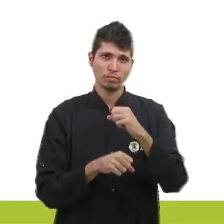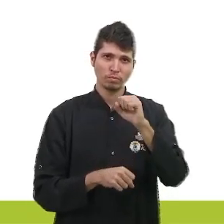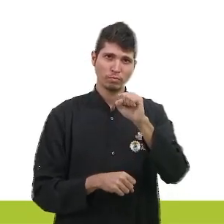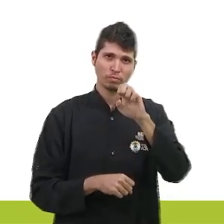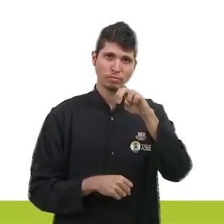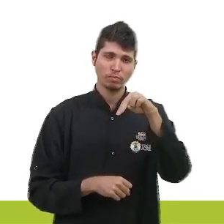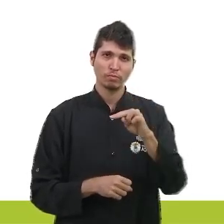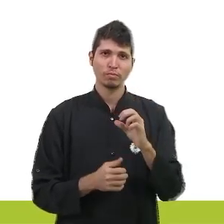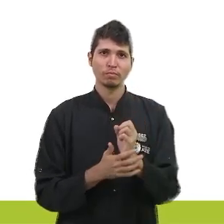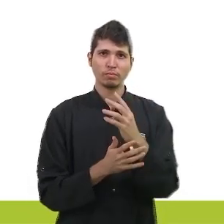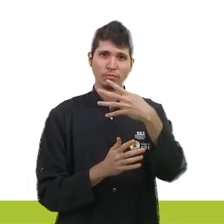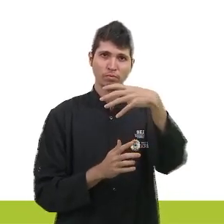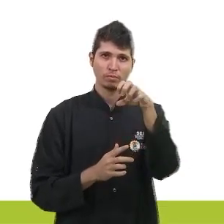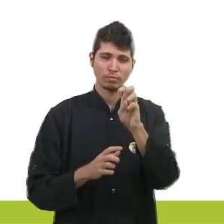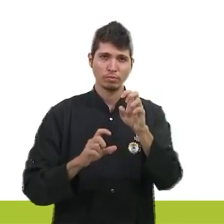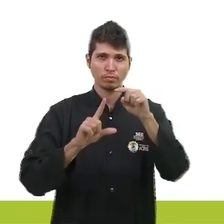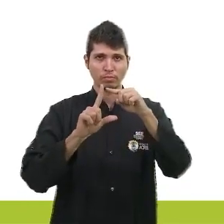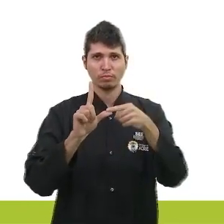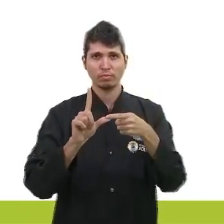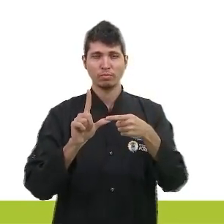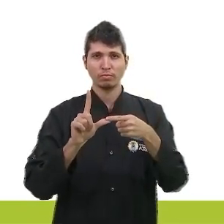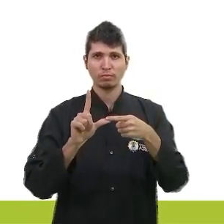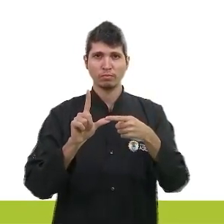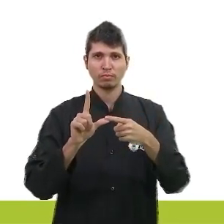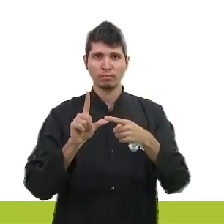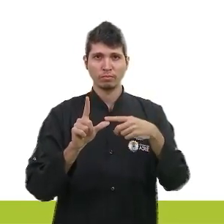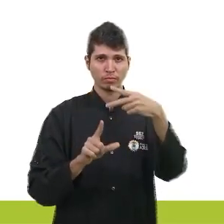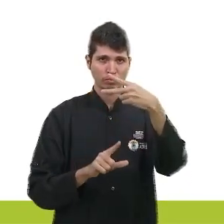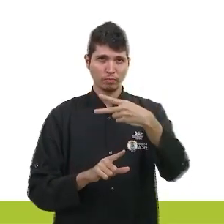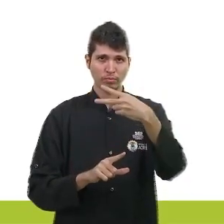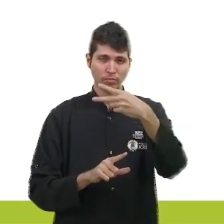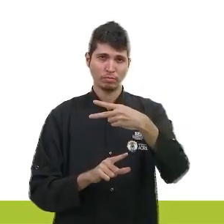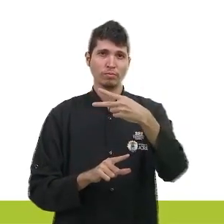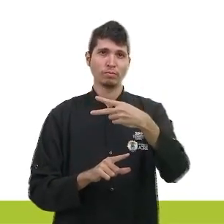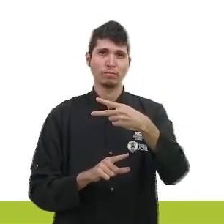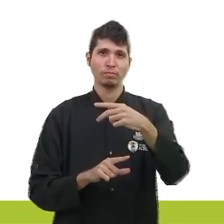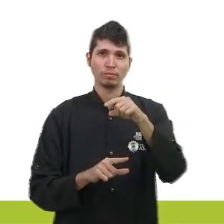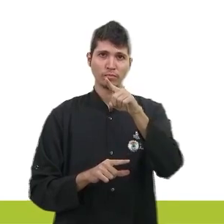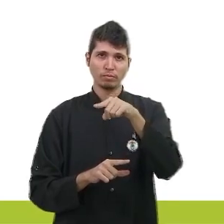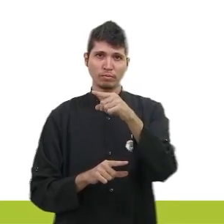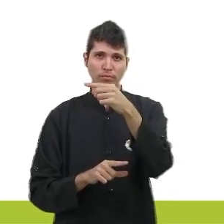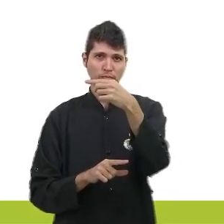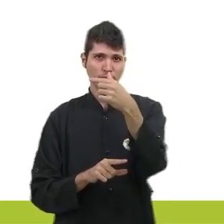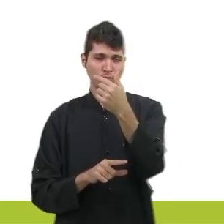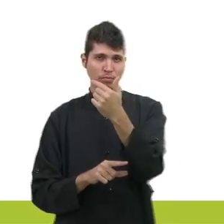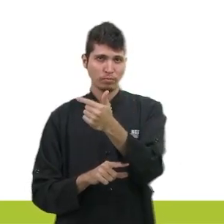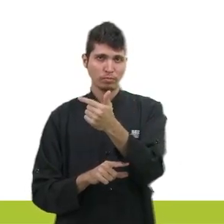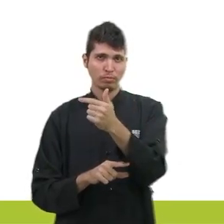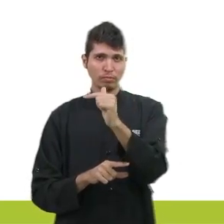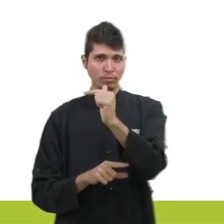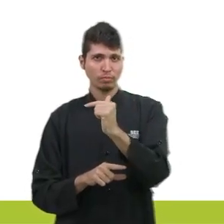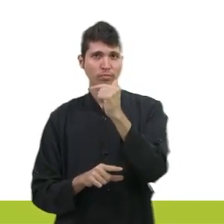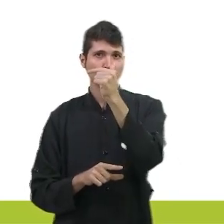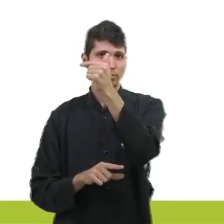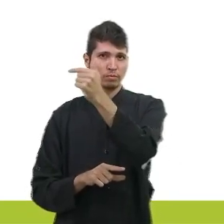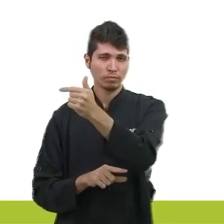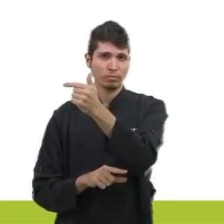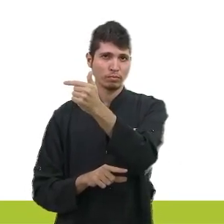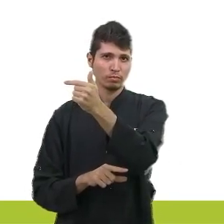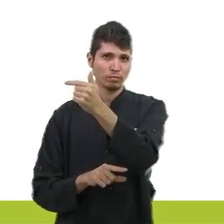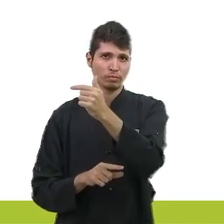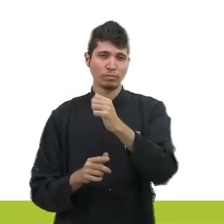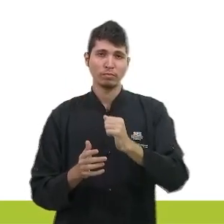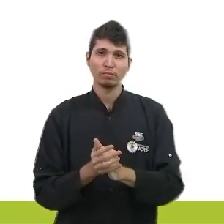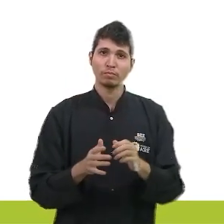de 45 graus é igual a raiz de 2 sobre 2 e também